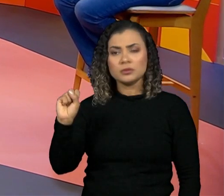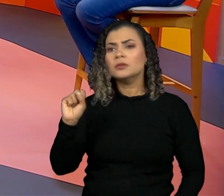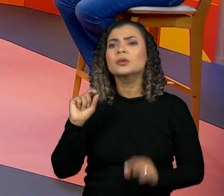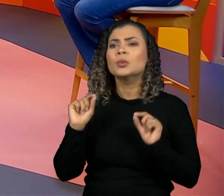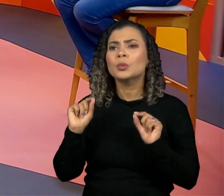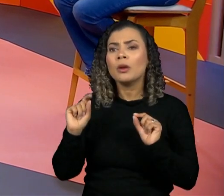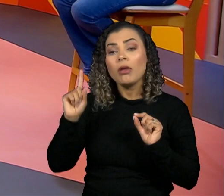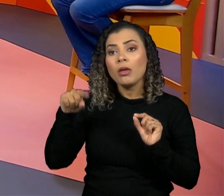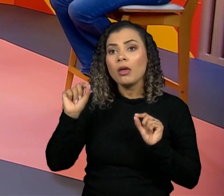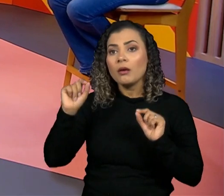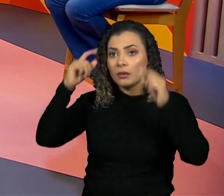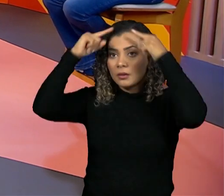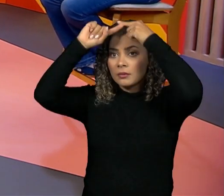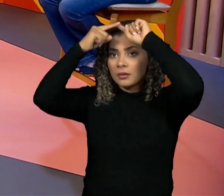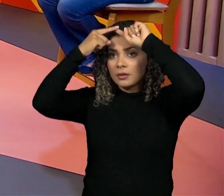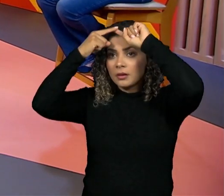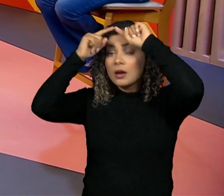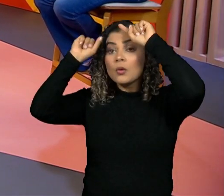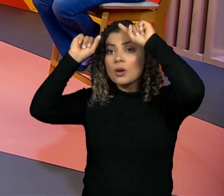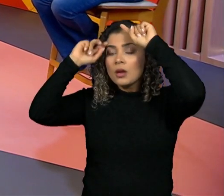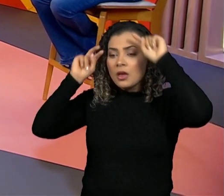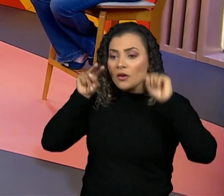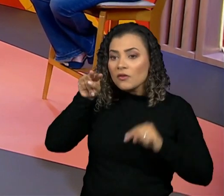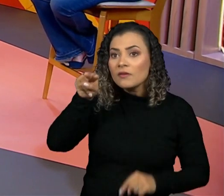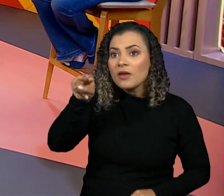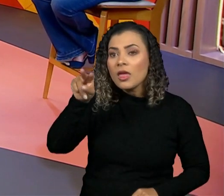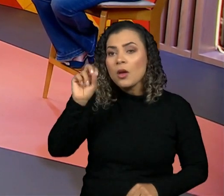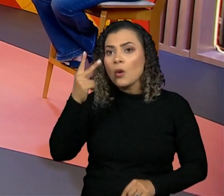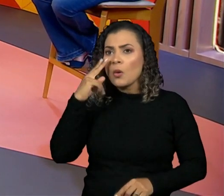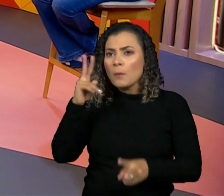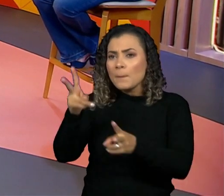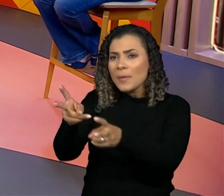percebendo. Então, por exemplo, nós já